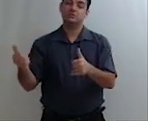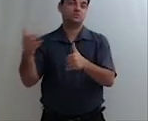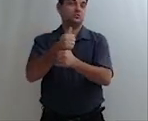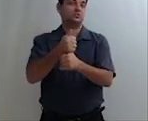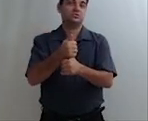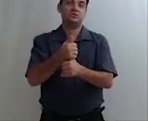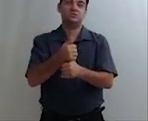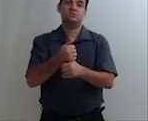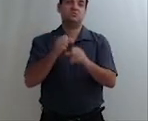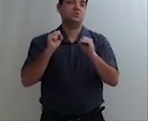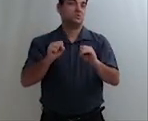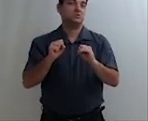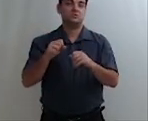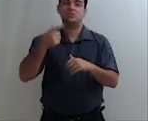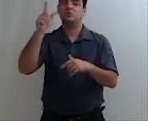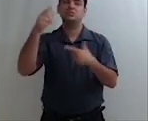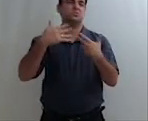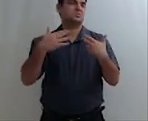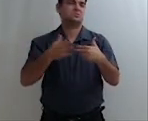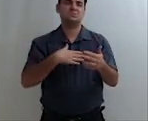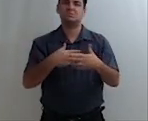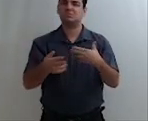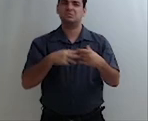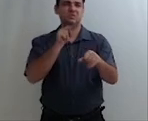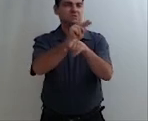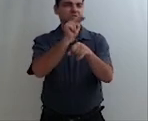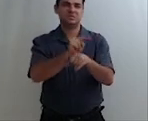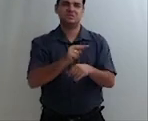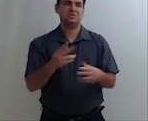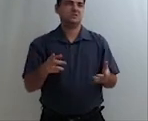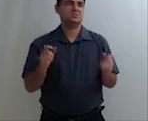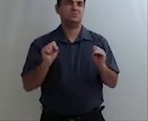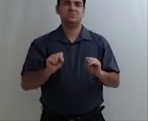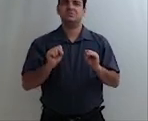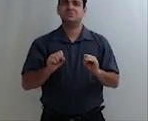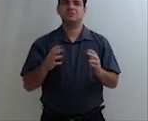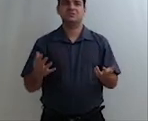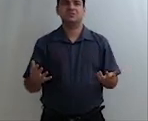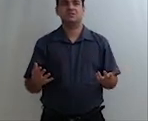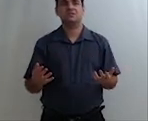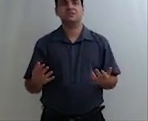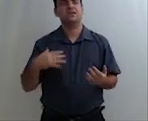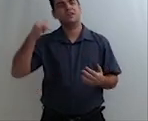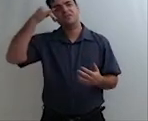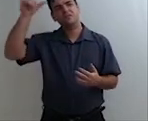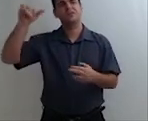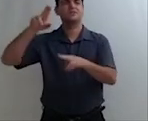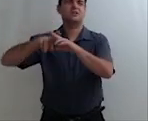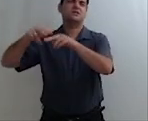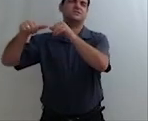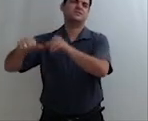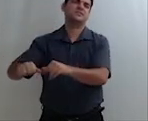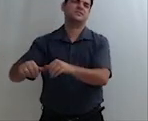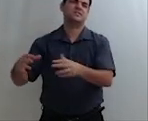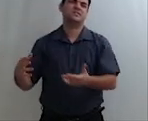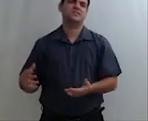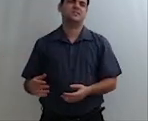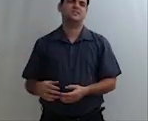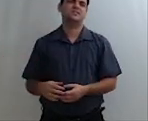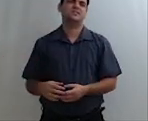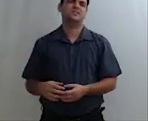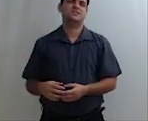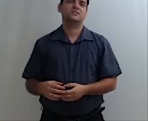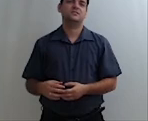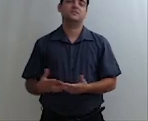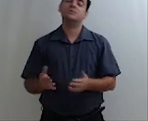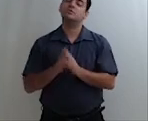do paciente por qualquer medida cautelar eh desde que não seja o cárcere então desta forma pugina